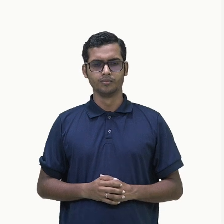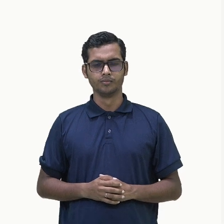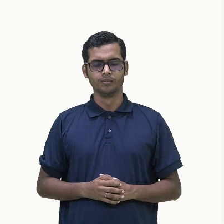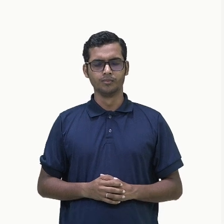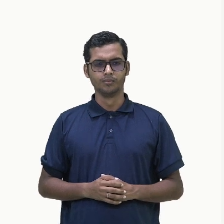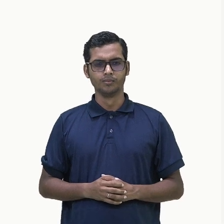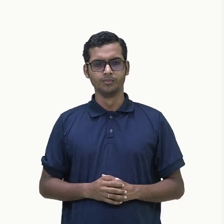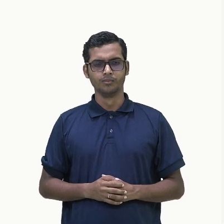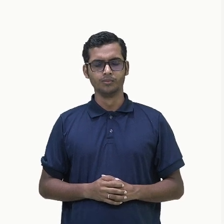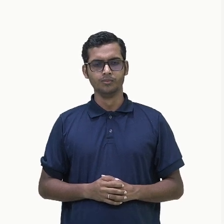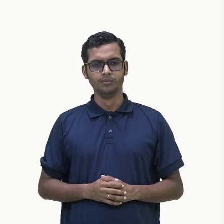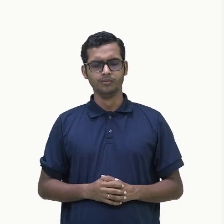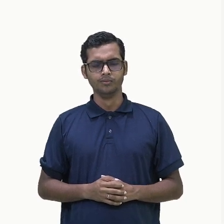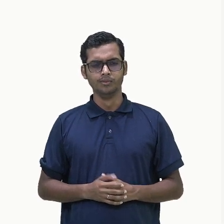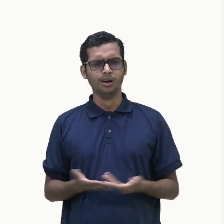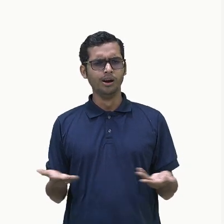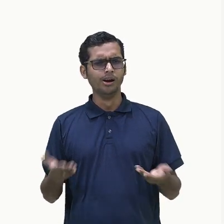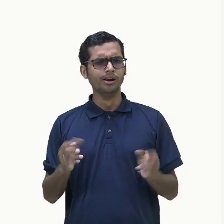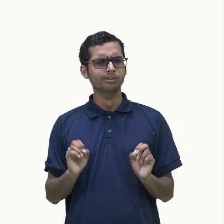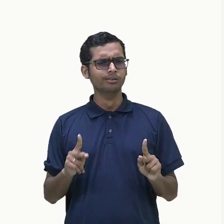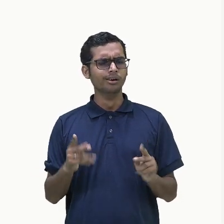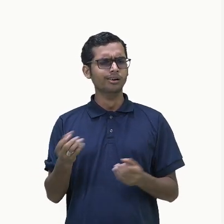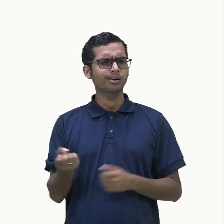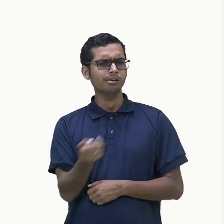Ok. Quanto que vai dar aqui, ó?